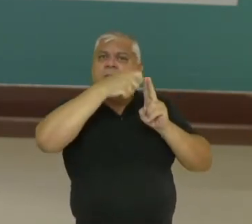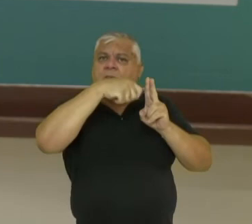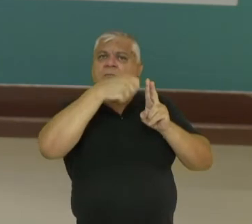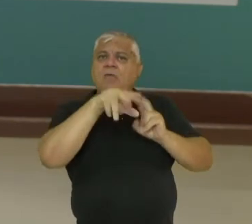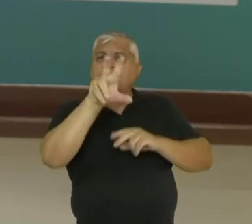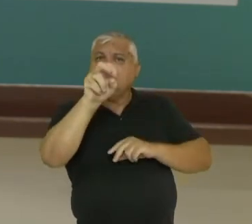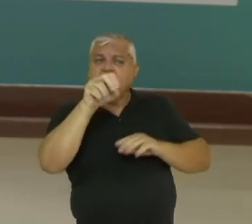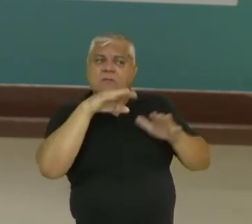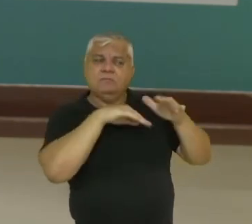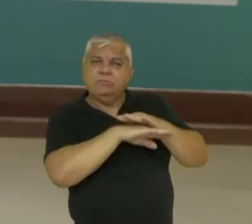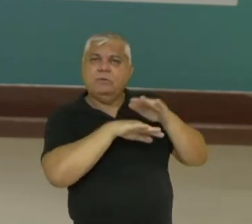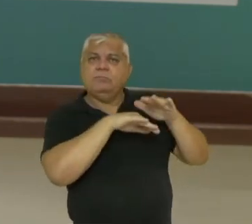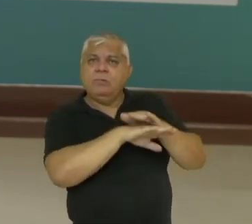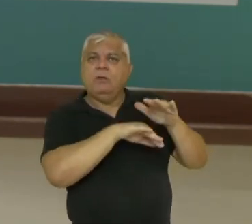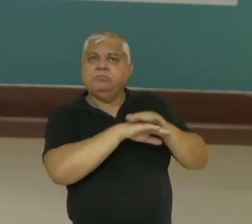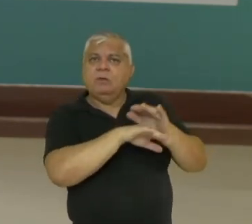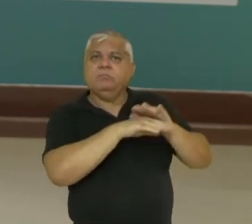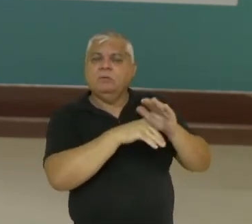lá.